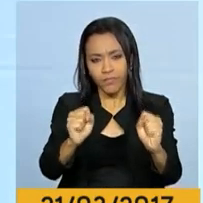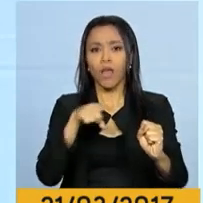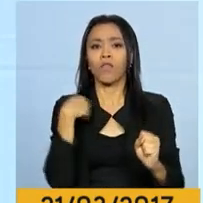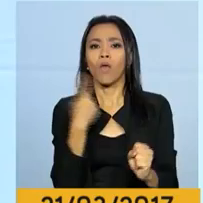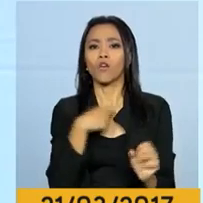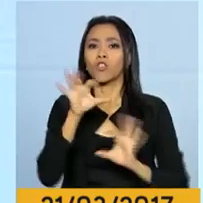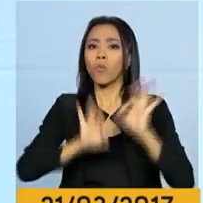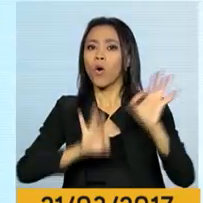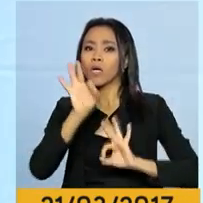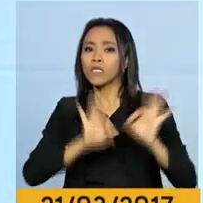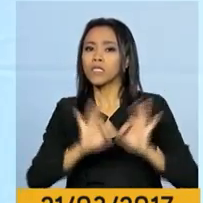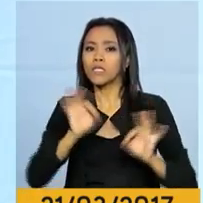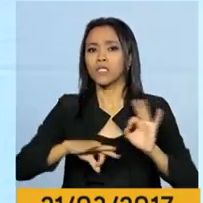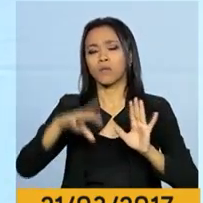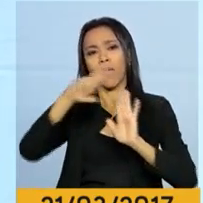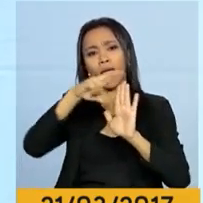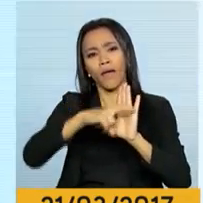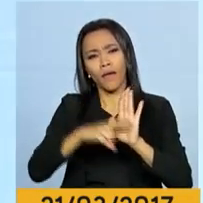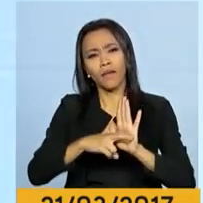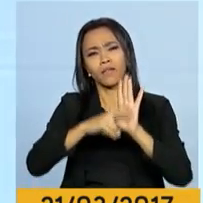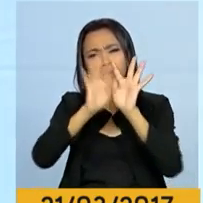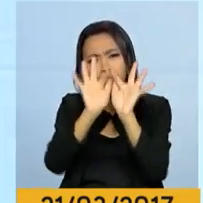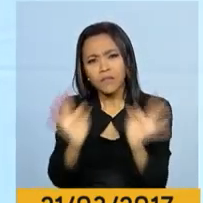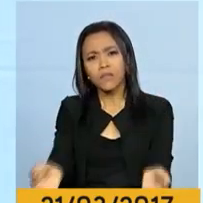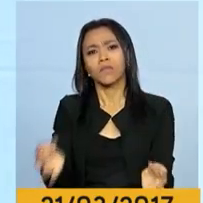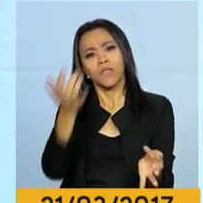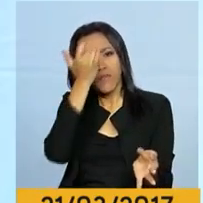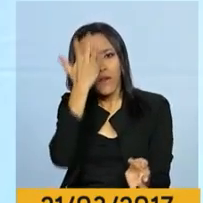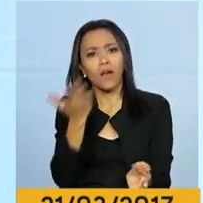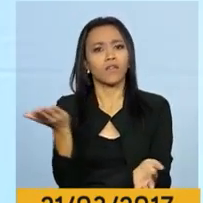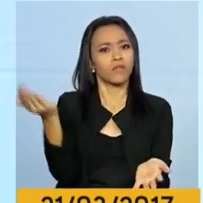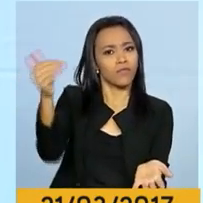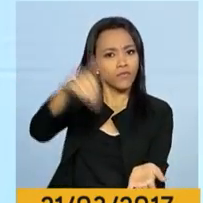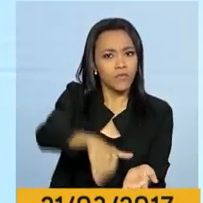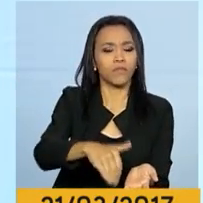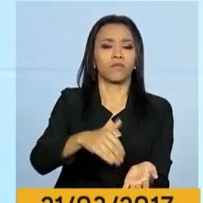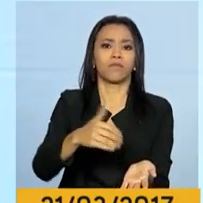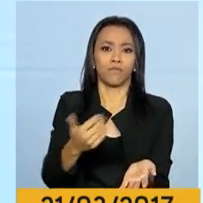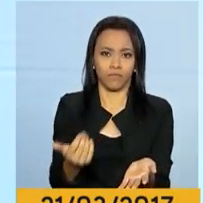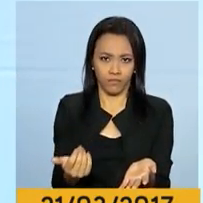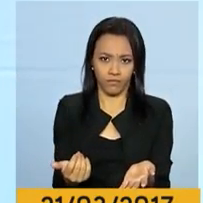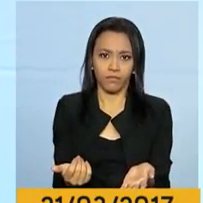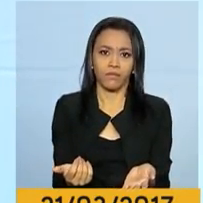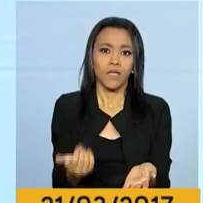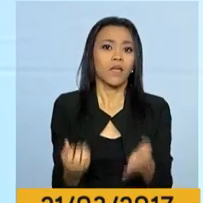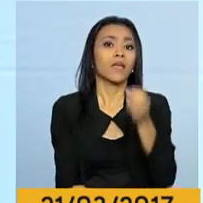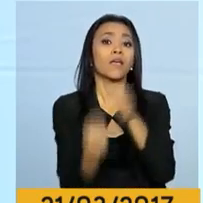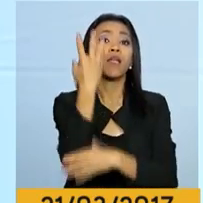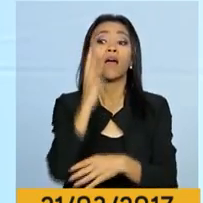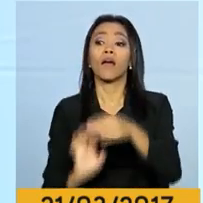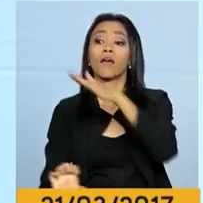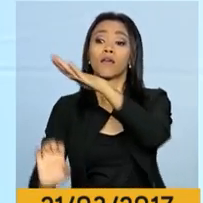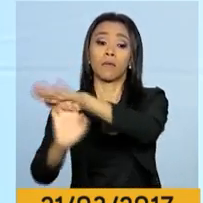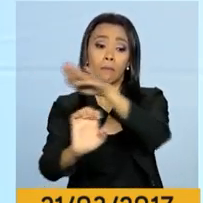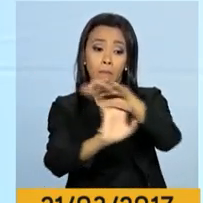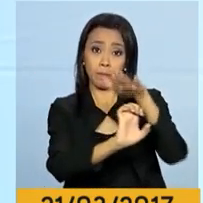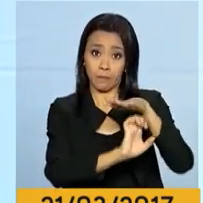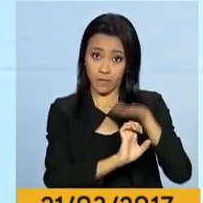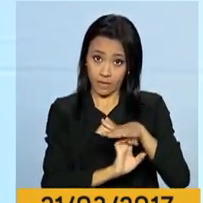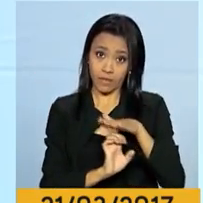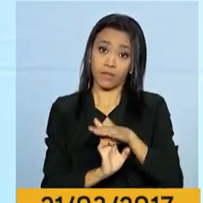medidas desburocratizantes que facilitam enormemente a criação de empresas